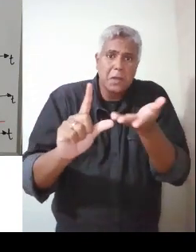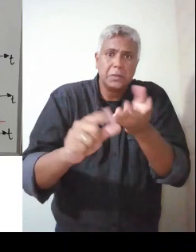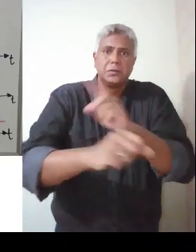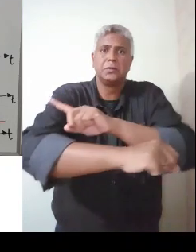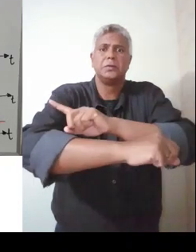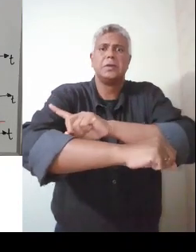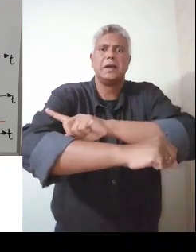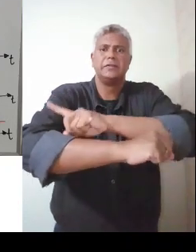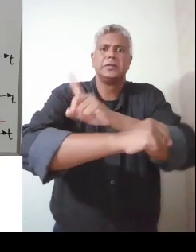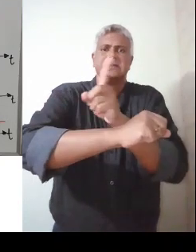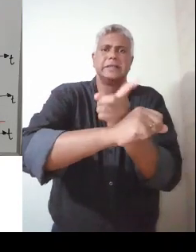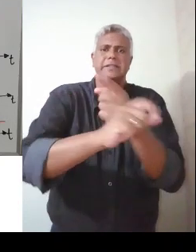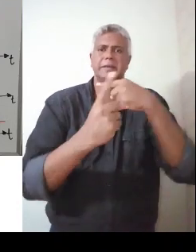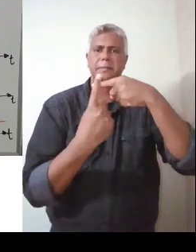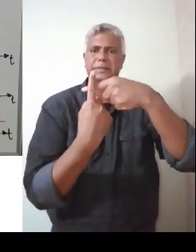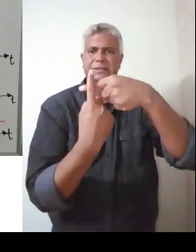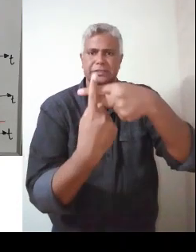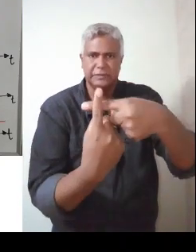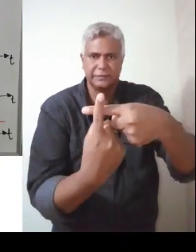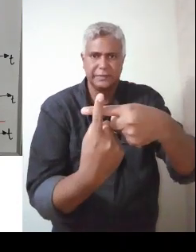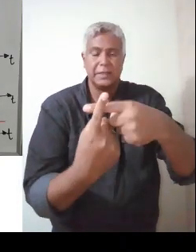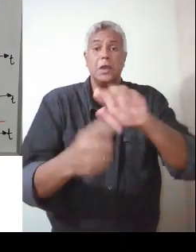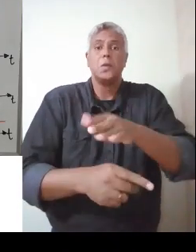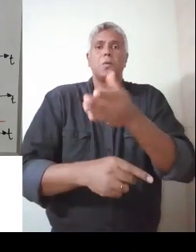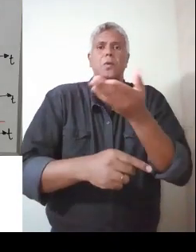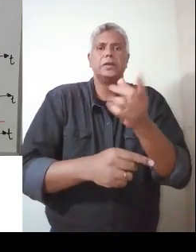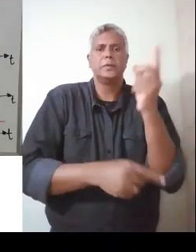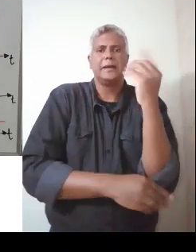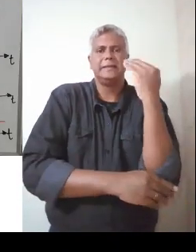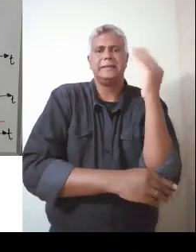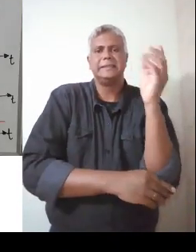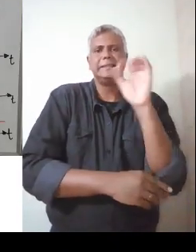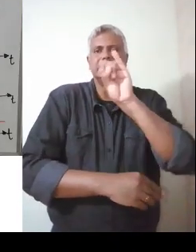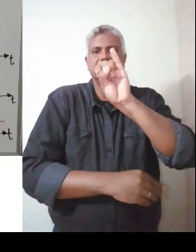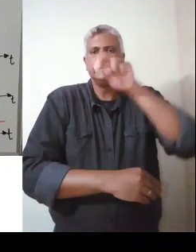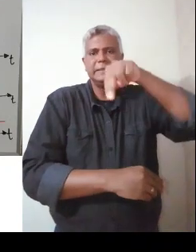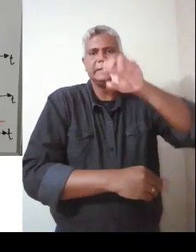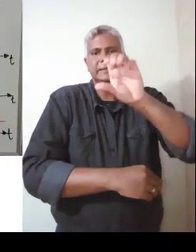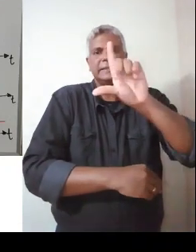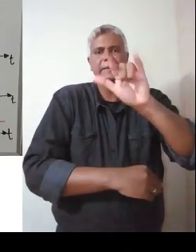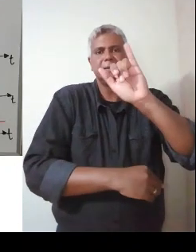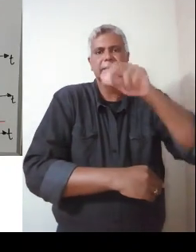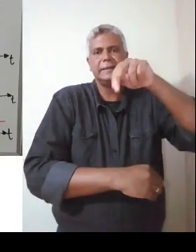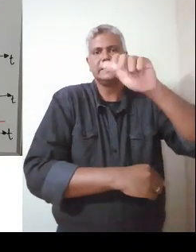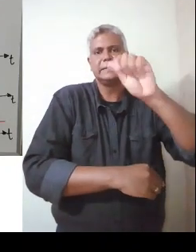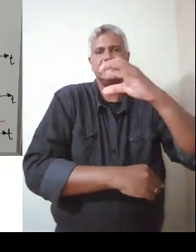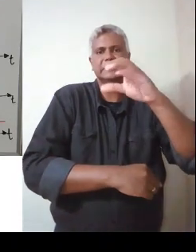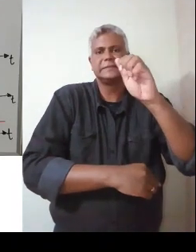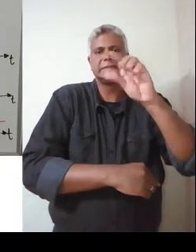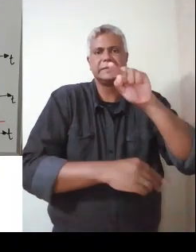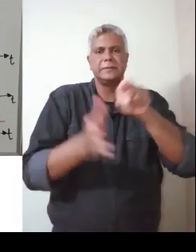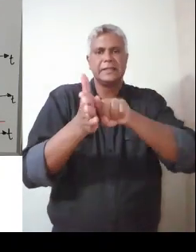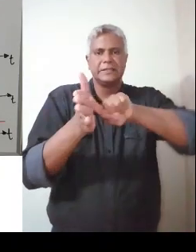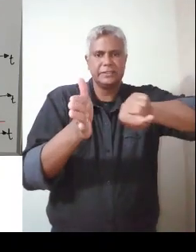velocidade é positiva. Quando a inclinação é negativa, a velocidade é negativa.